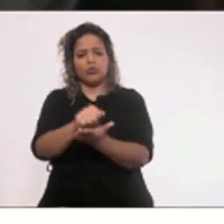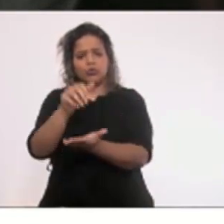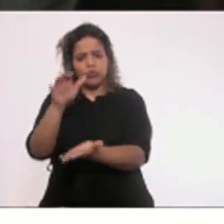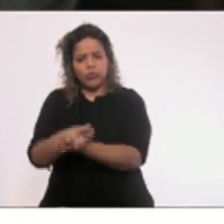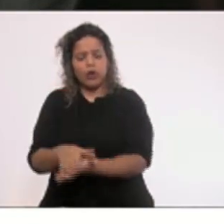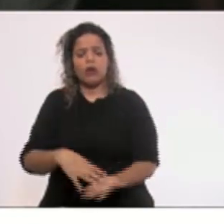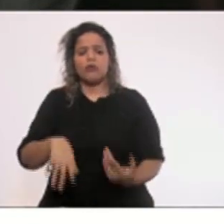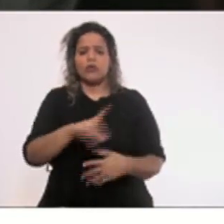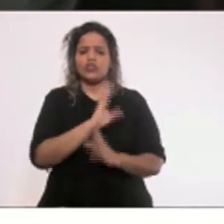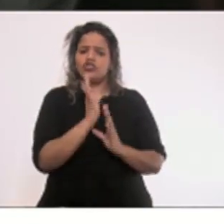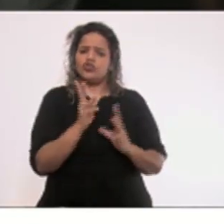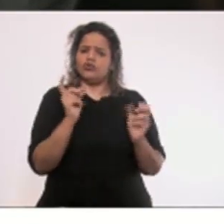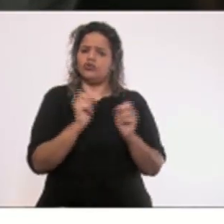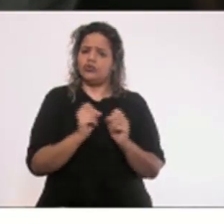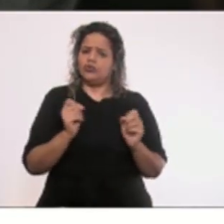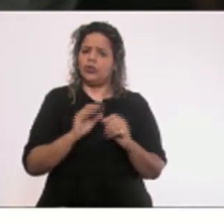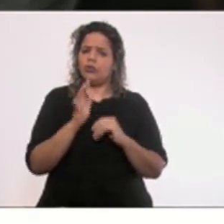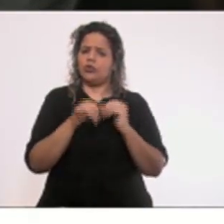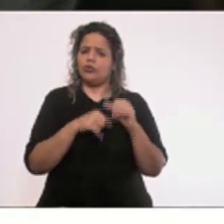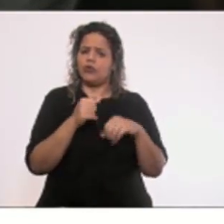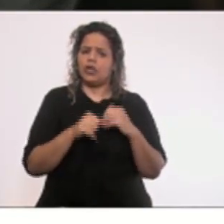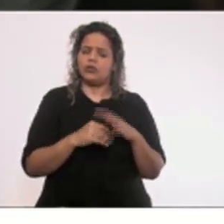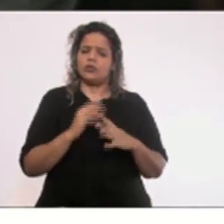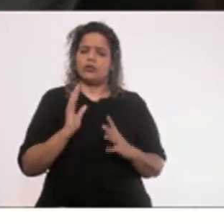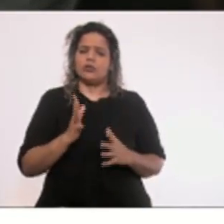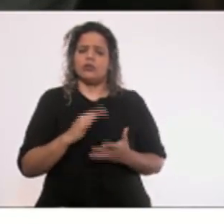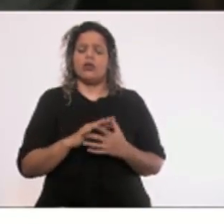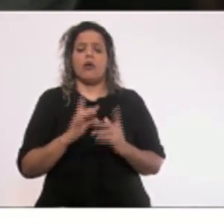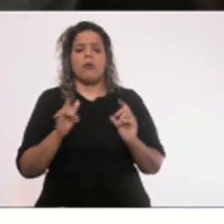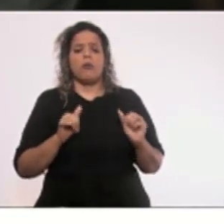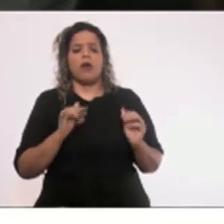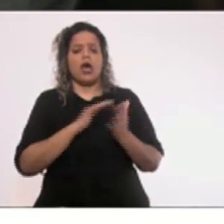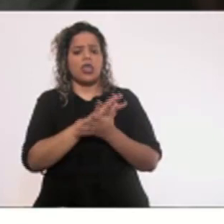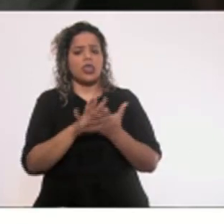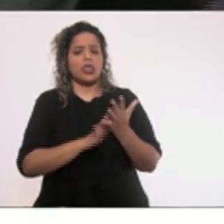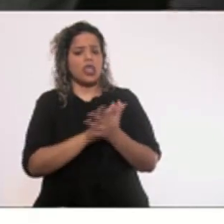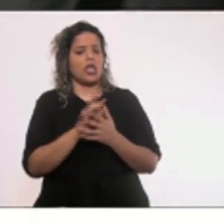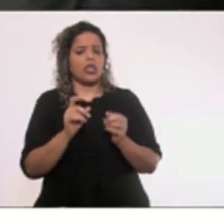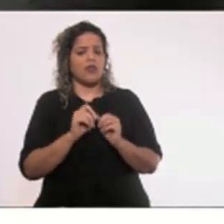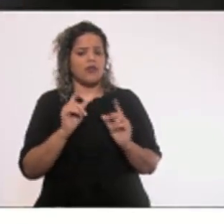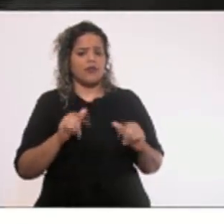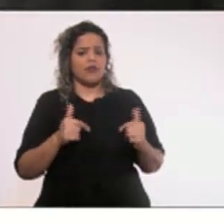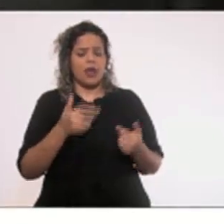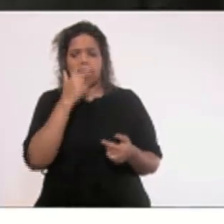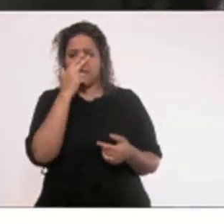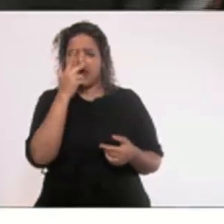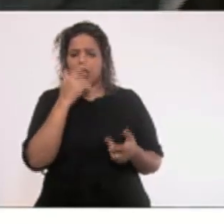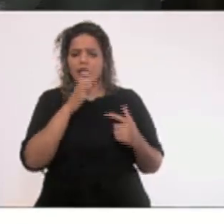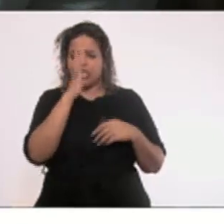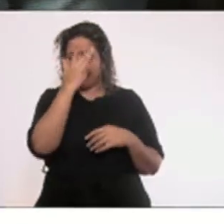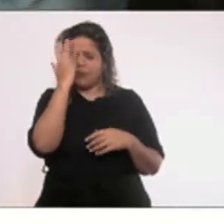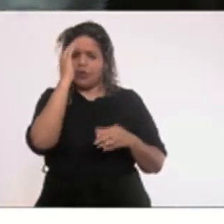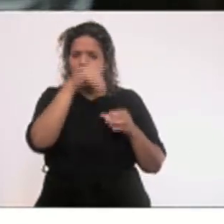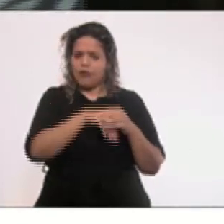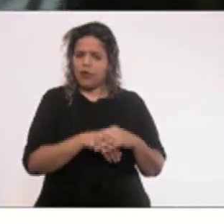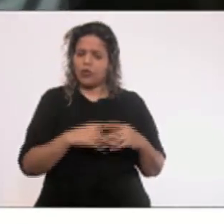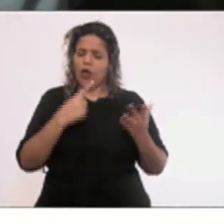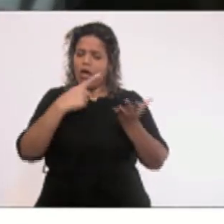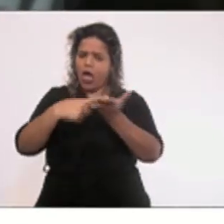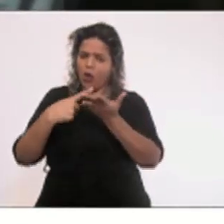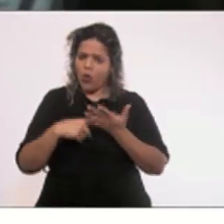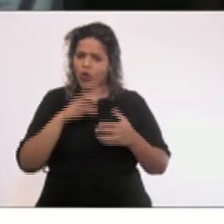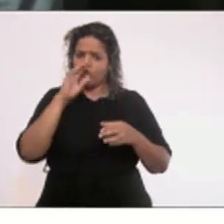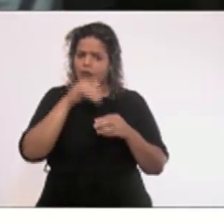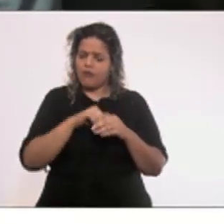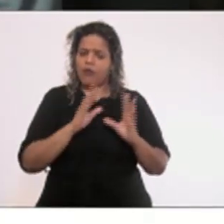feito isso aqui, já foi dito que as notificações seriam retiradas, mas nada disso foi levado em consideração. Parece que aqueles que votaram de acordo com o